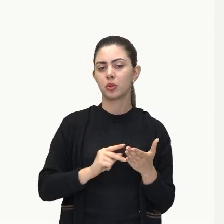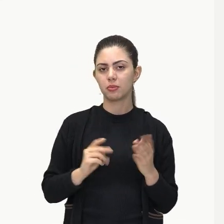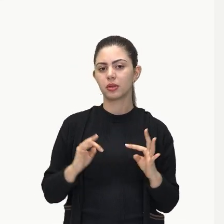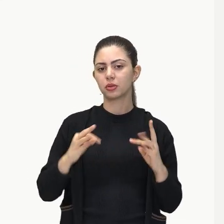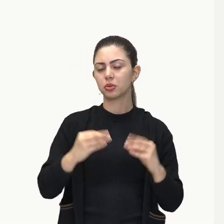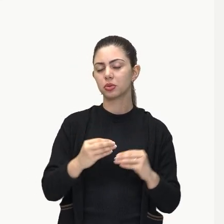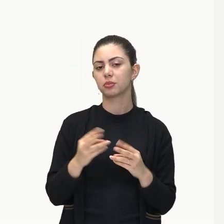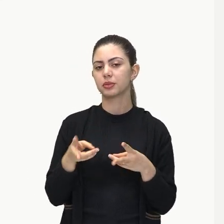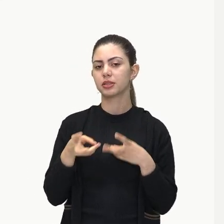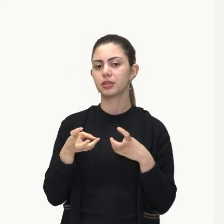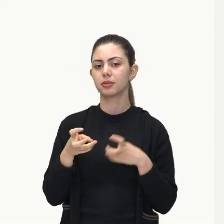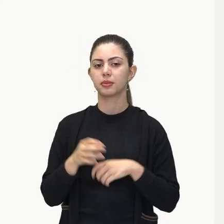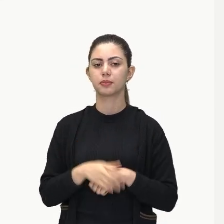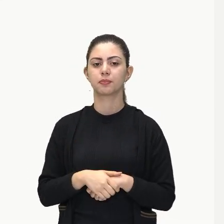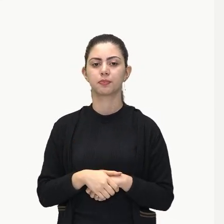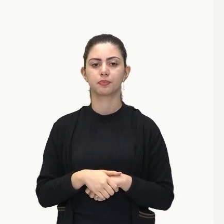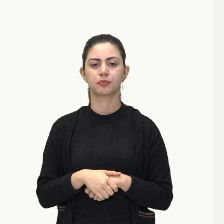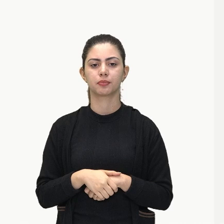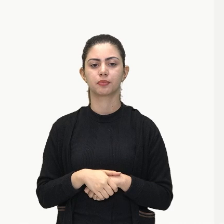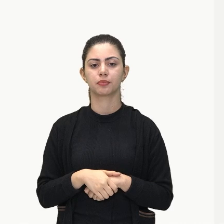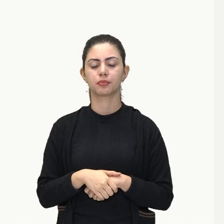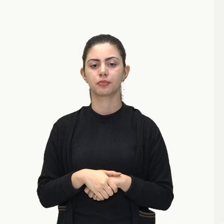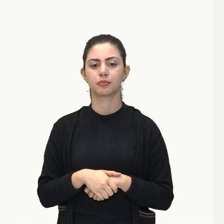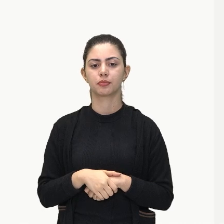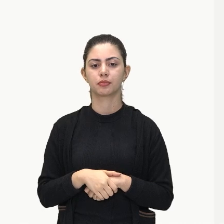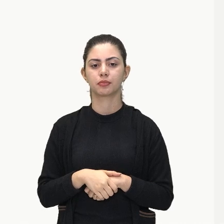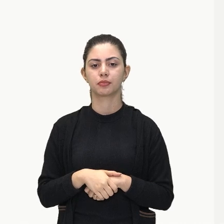Olha só. Quando eu digo